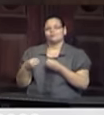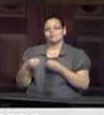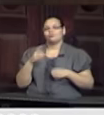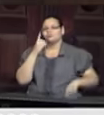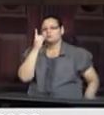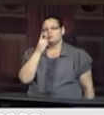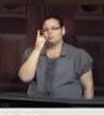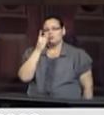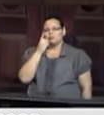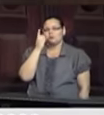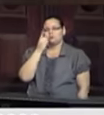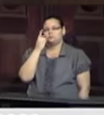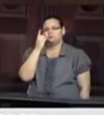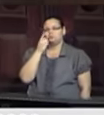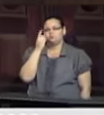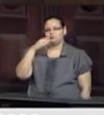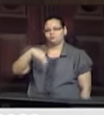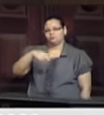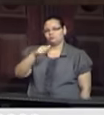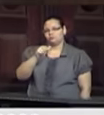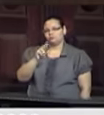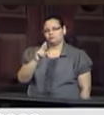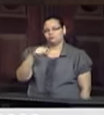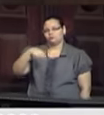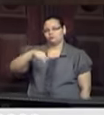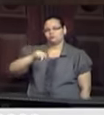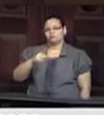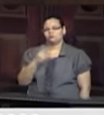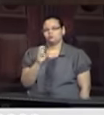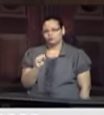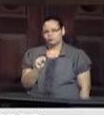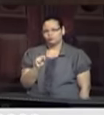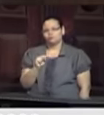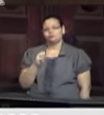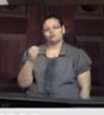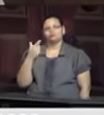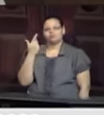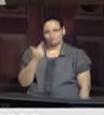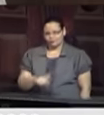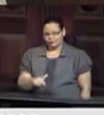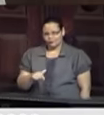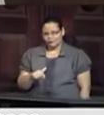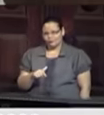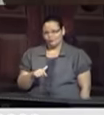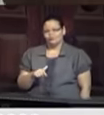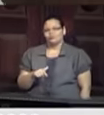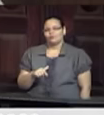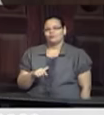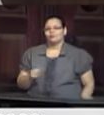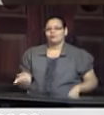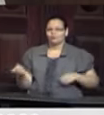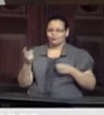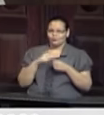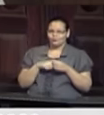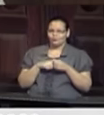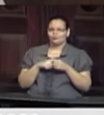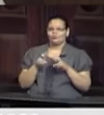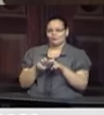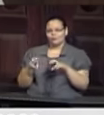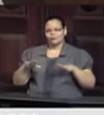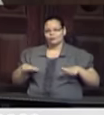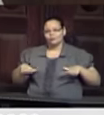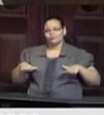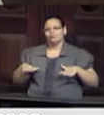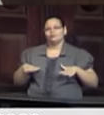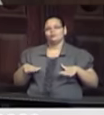o deputado Marquinho Figueiredo, que novamente retorna ao plenário da